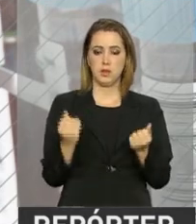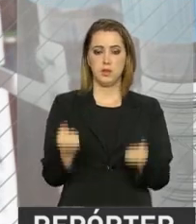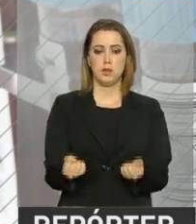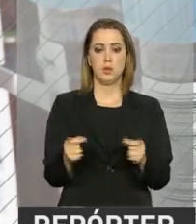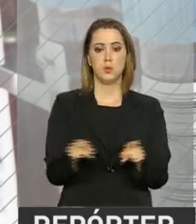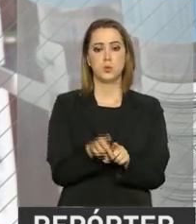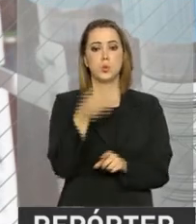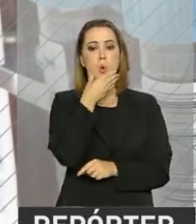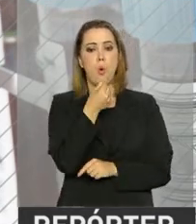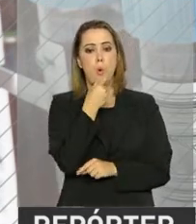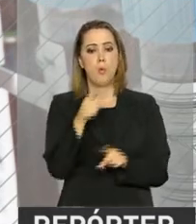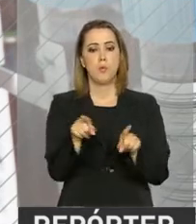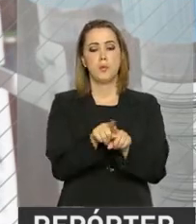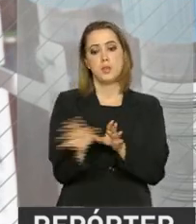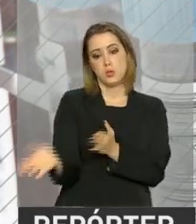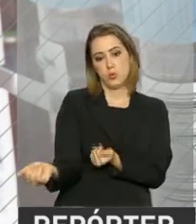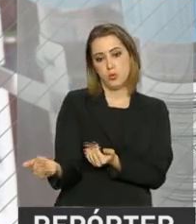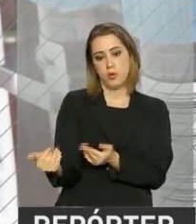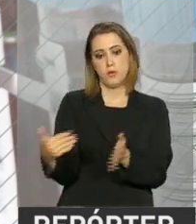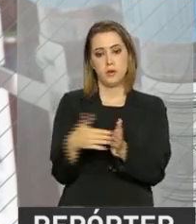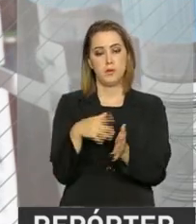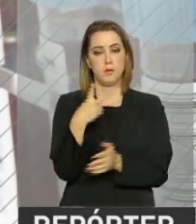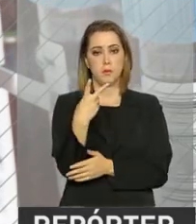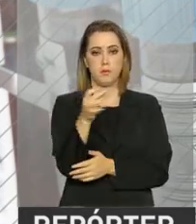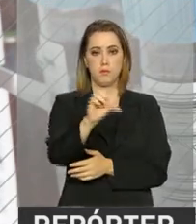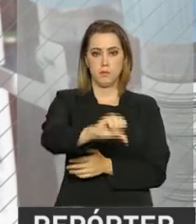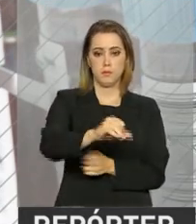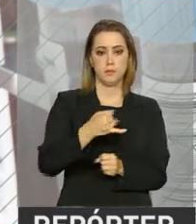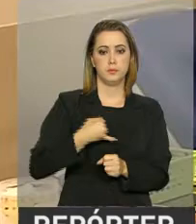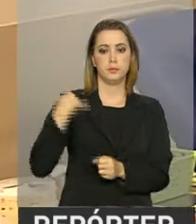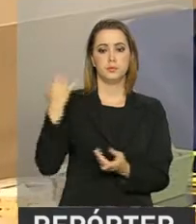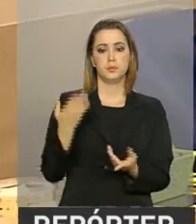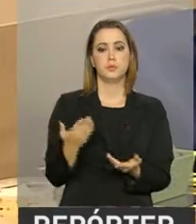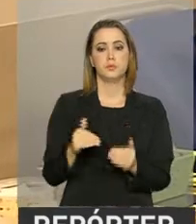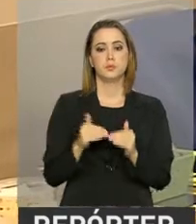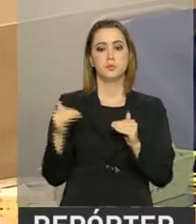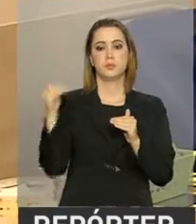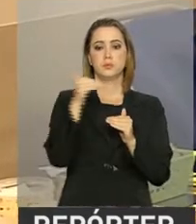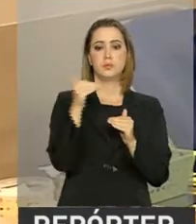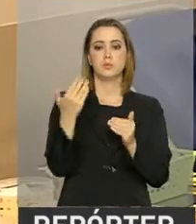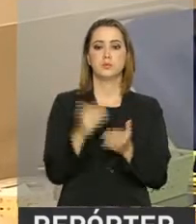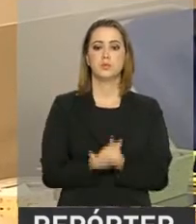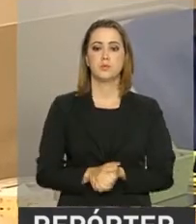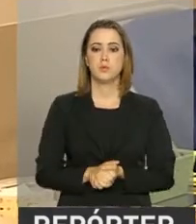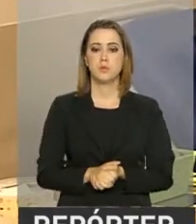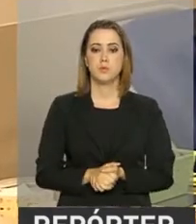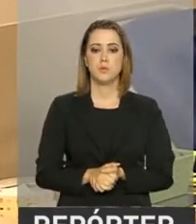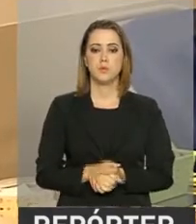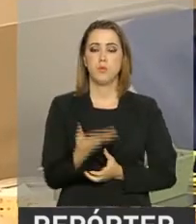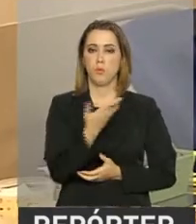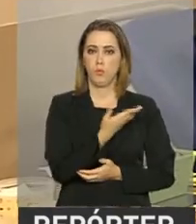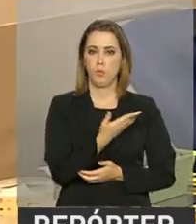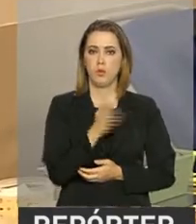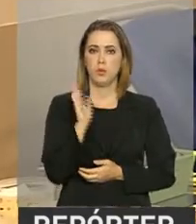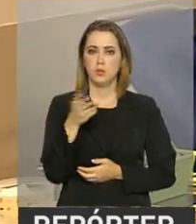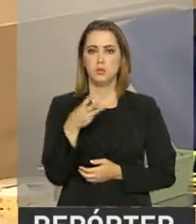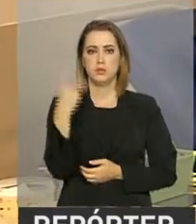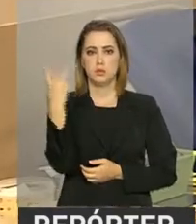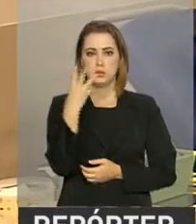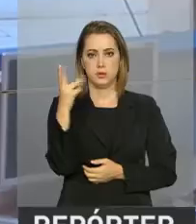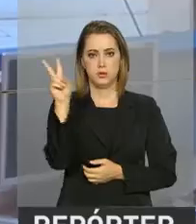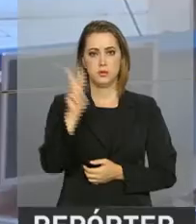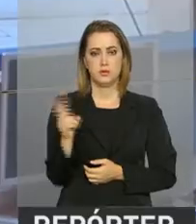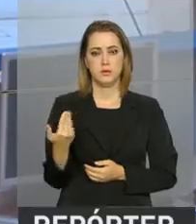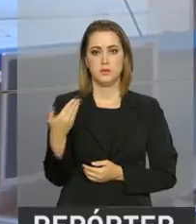anos ocupam a primeira posição na lista de doadores já a terceira vez que eu vim doar sangue salva vidas